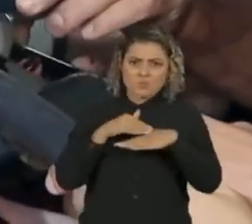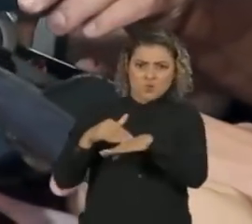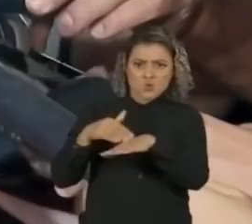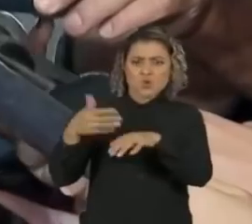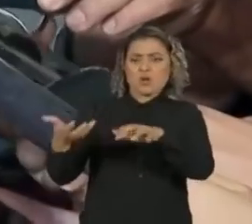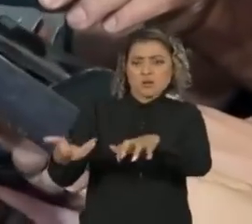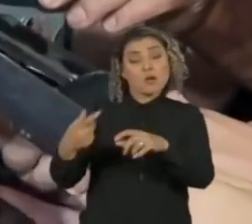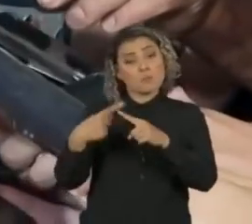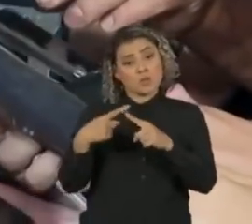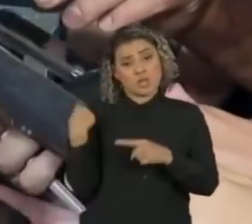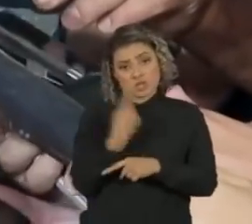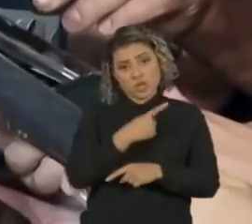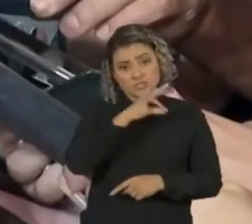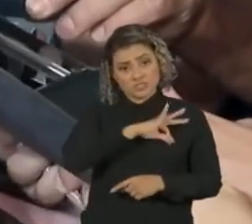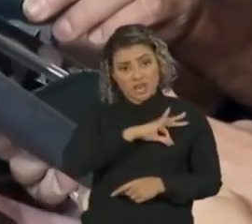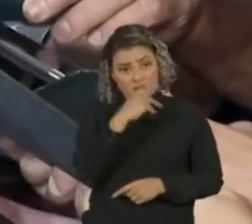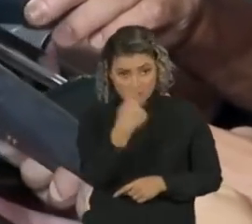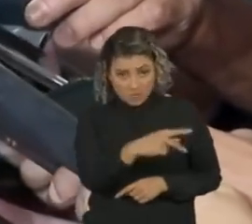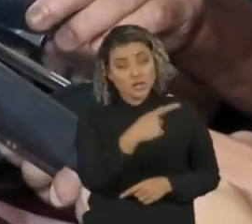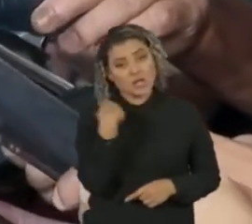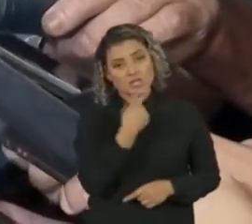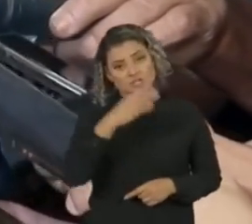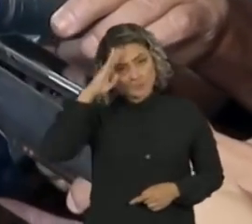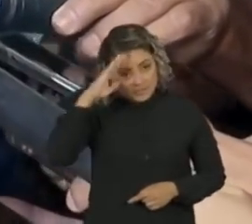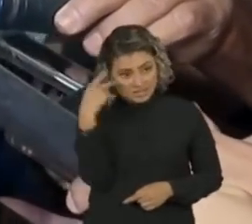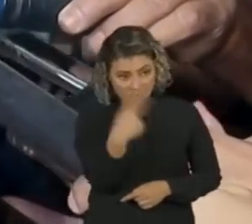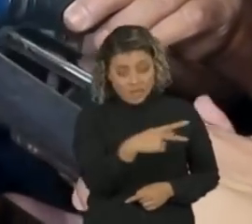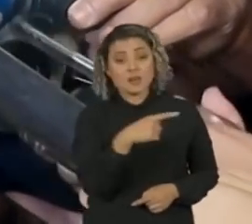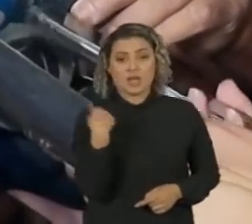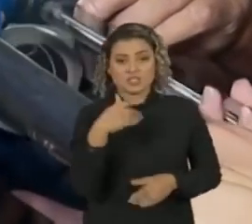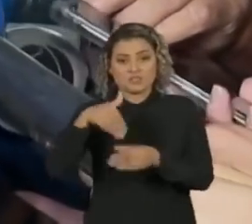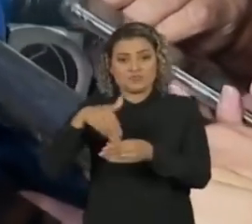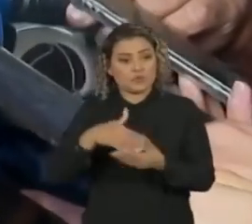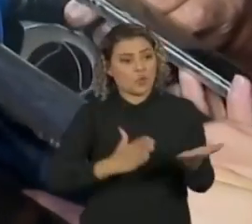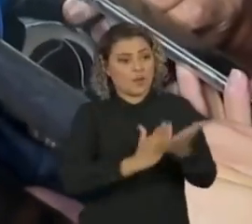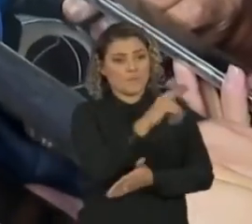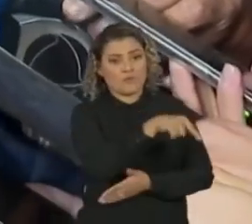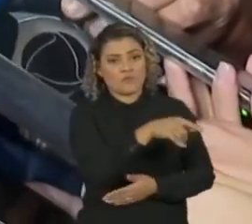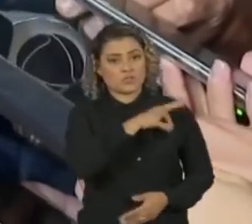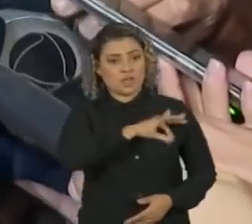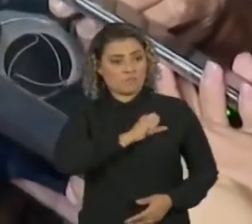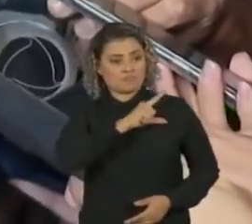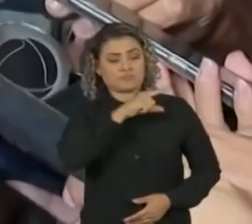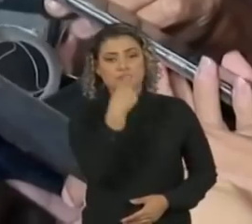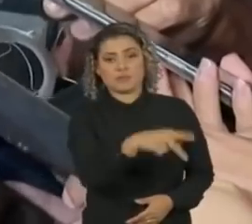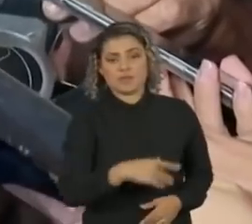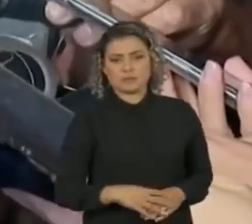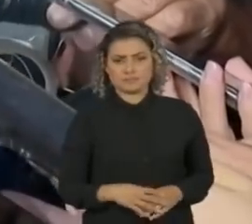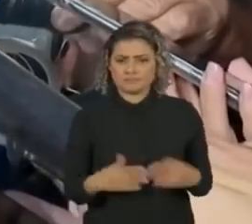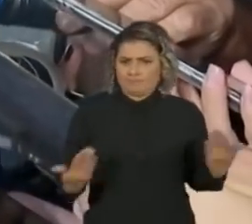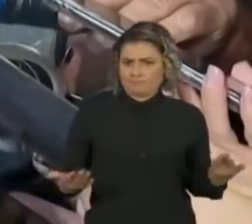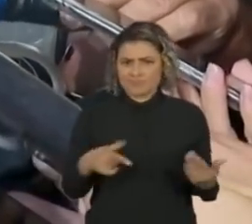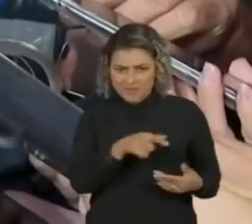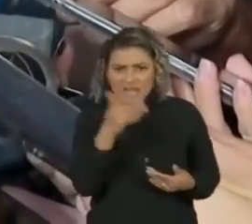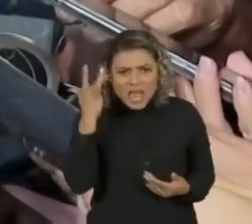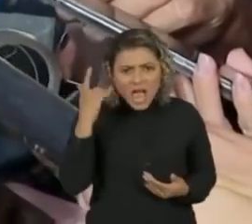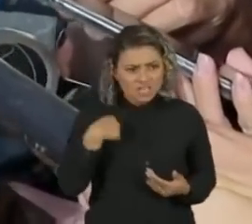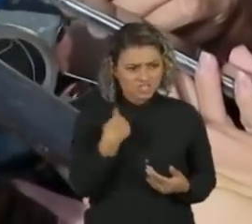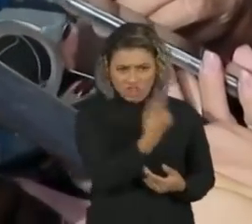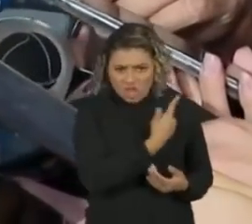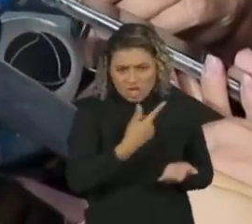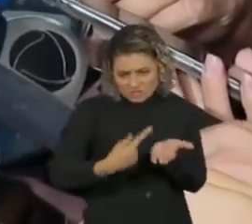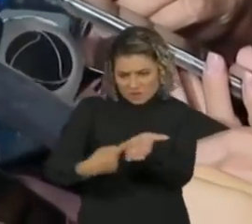estava votando o aumento do salário dele como militar, né, da reserva. Então, quero saber dele se ele acha que o